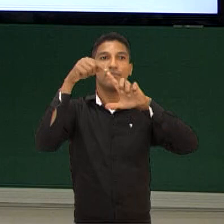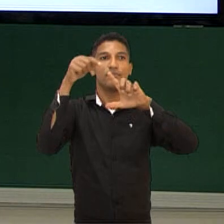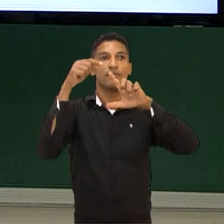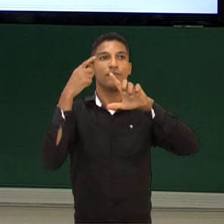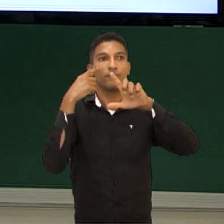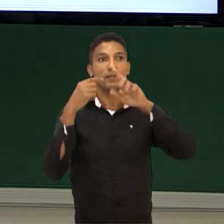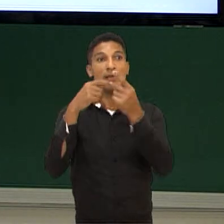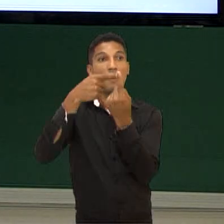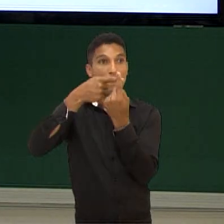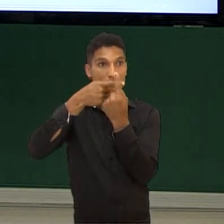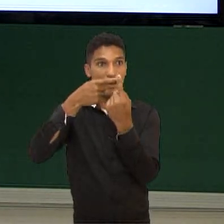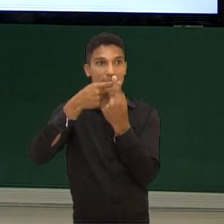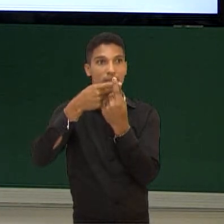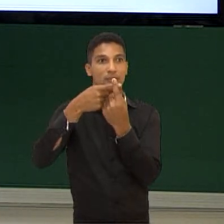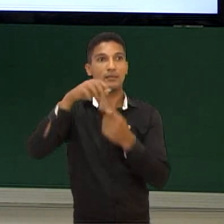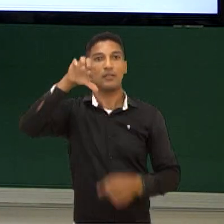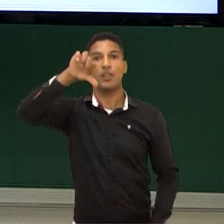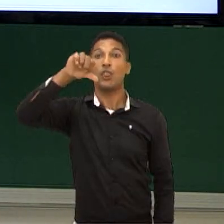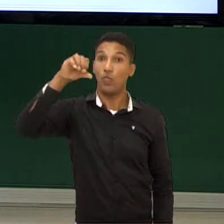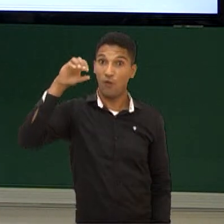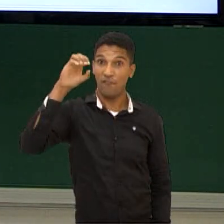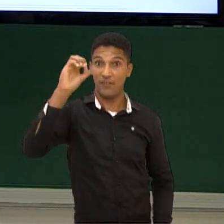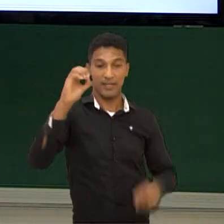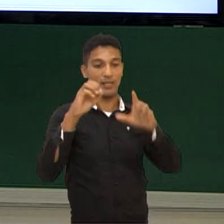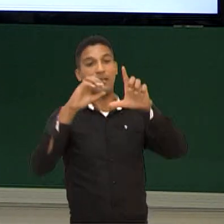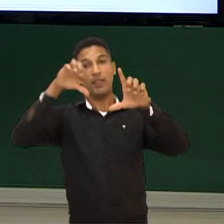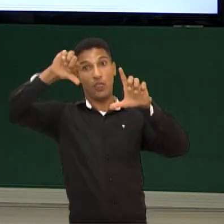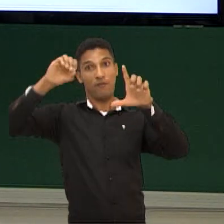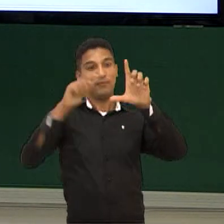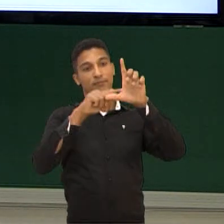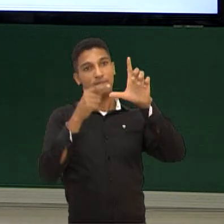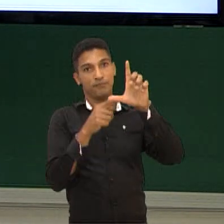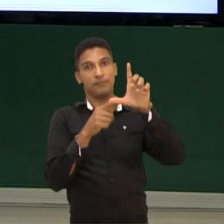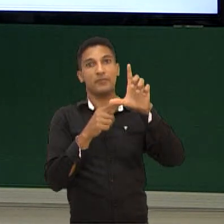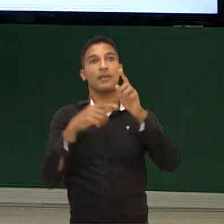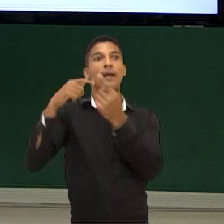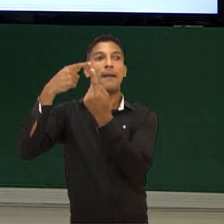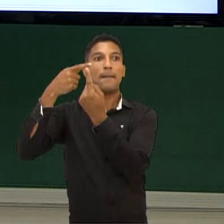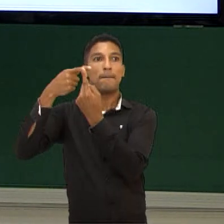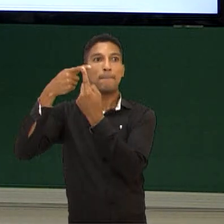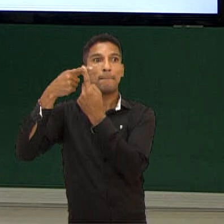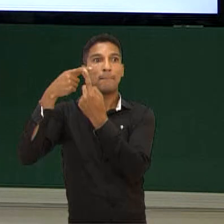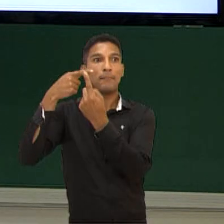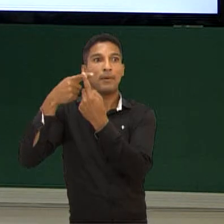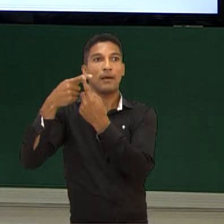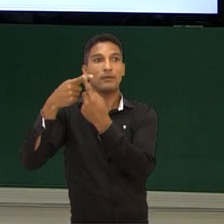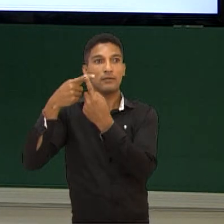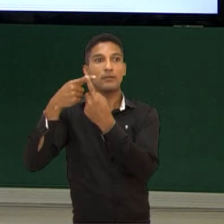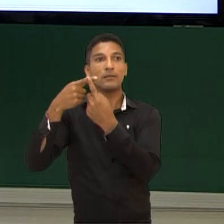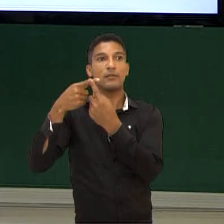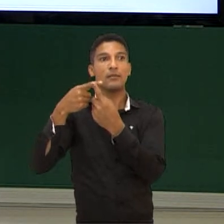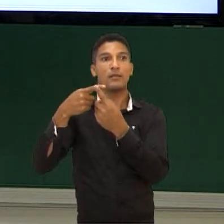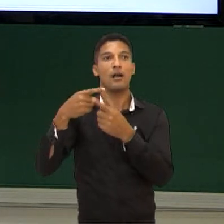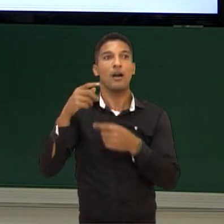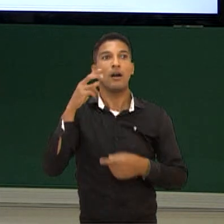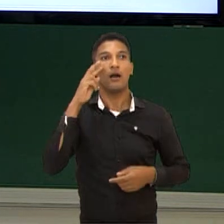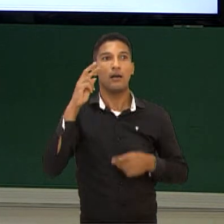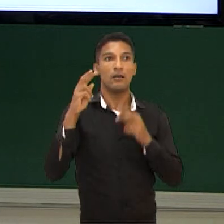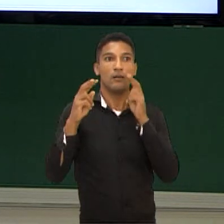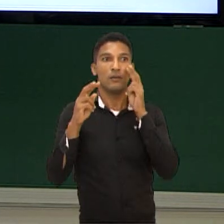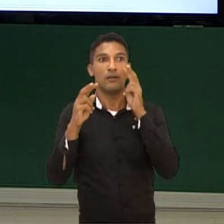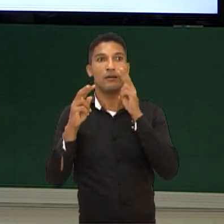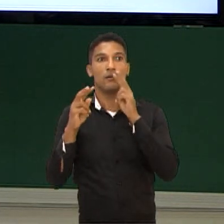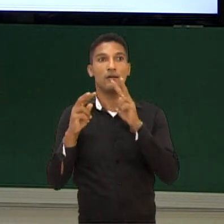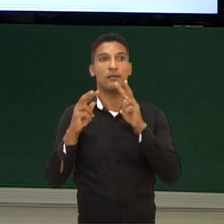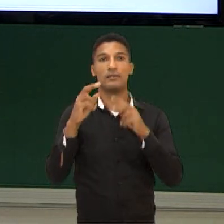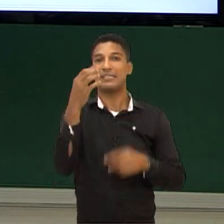a gente sabe que é 180 graus. Só um adendo aqui. Professora, mas eu queria responder da outra